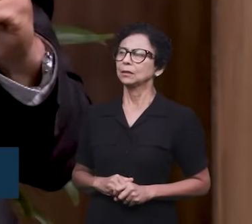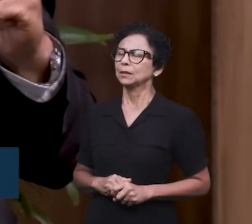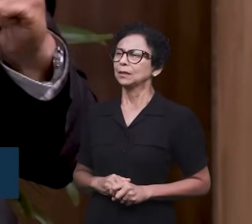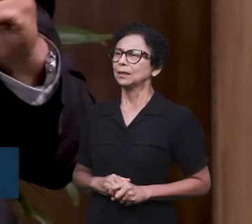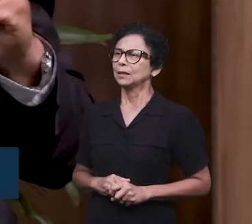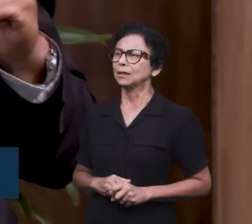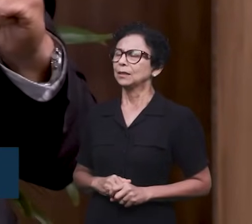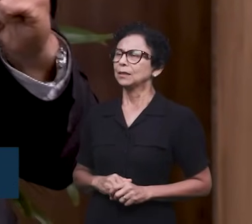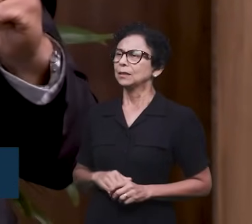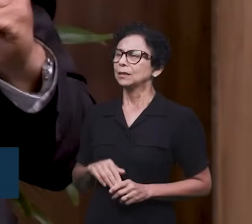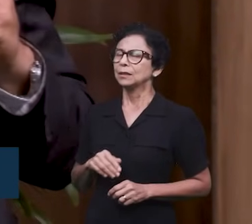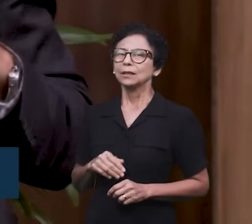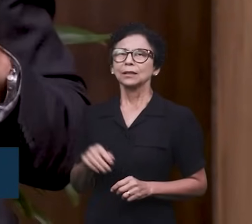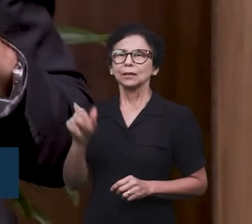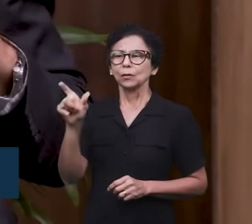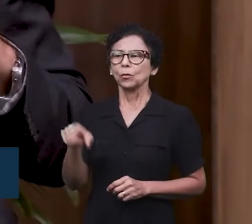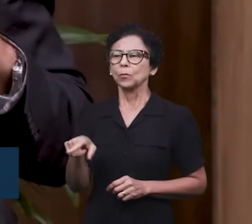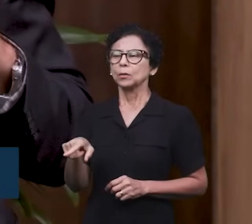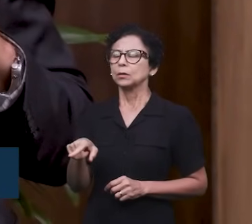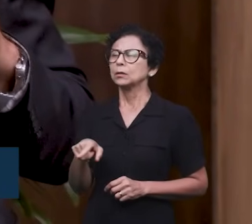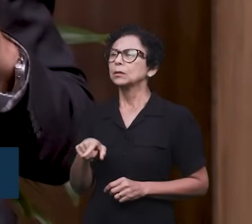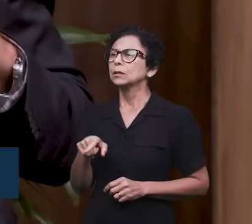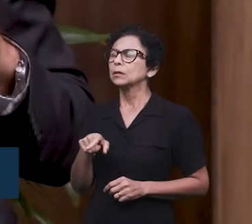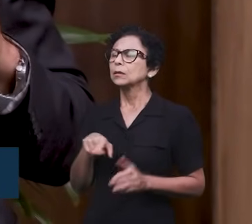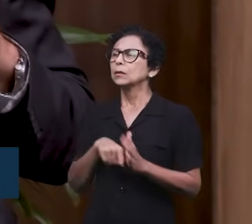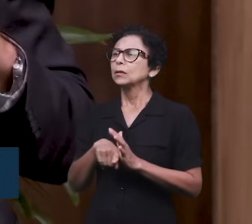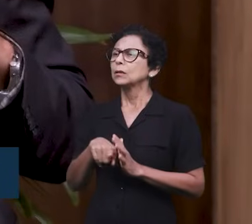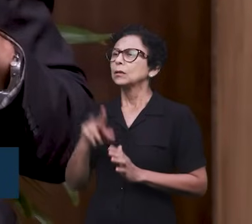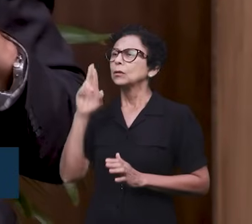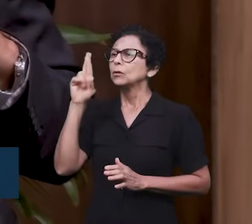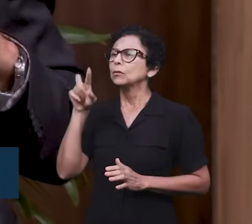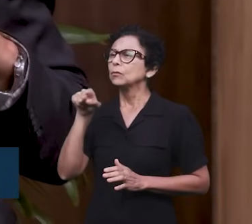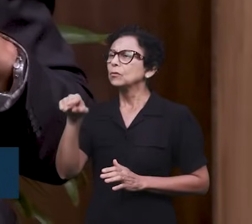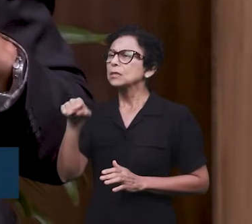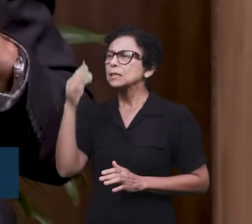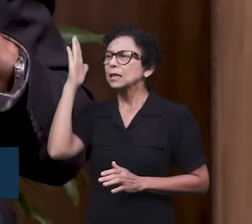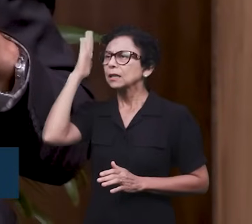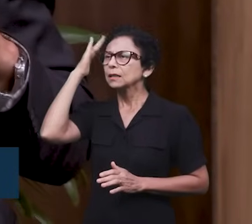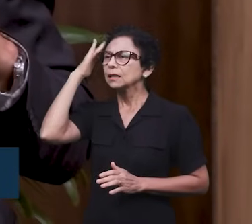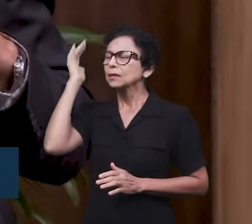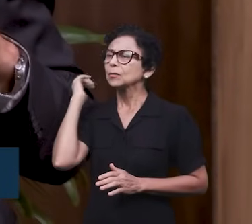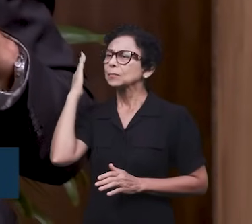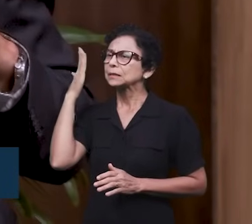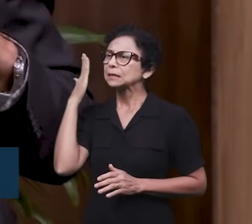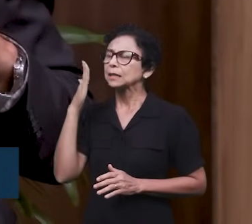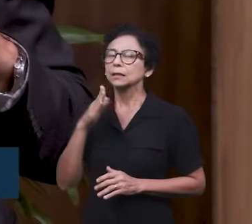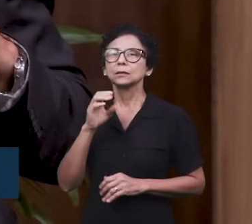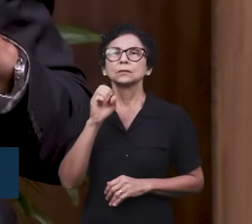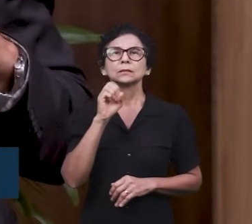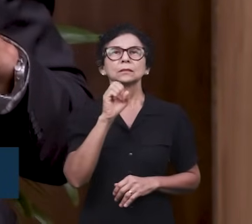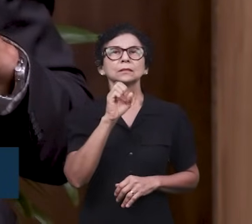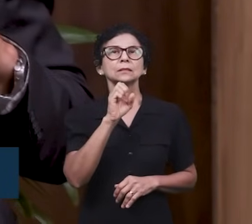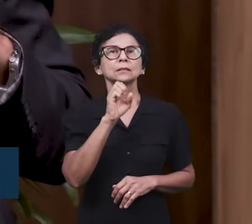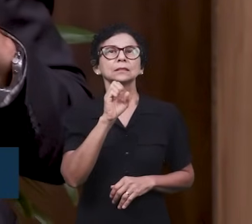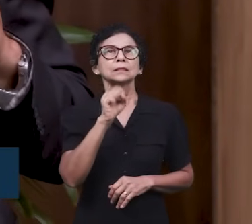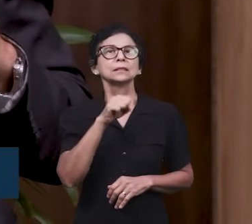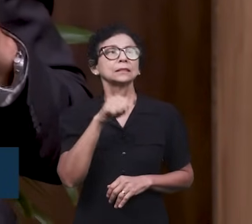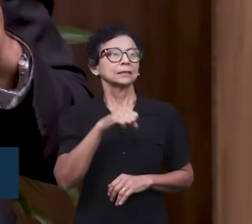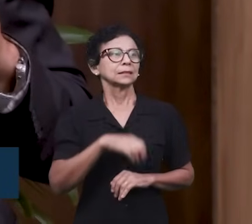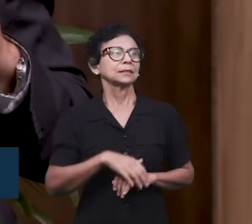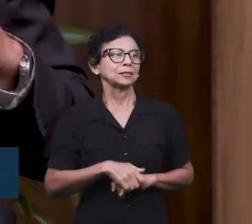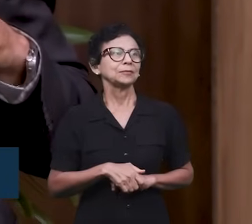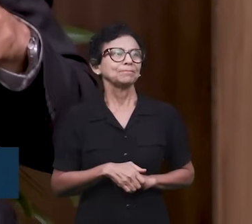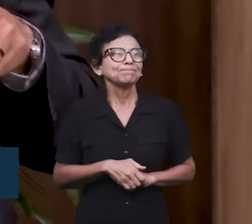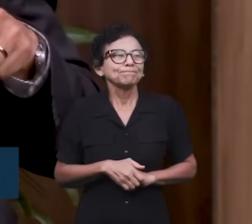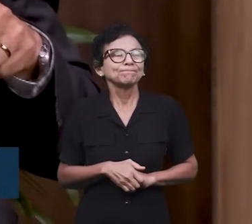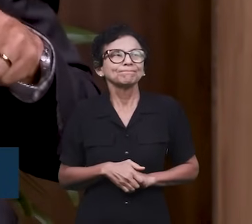mensagem? Ele disse, eu entendi. Eu entendi que eu preciso convidar Jesus para fazer parte do